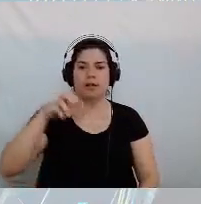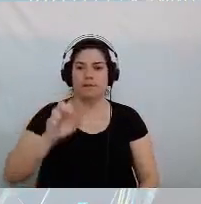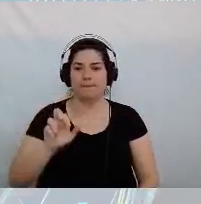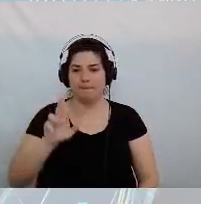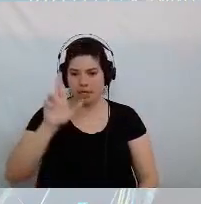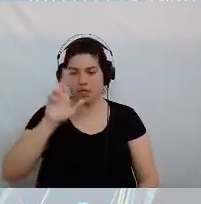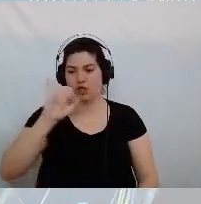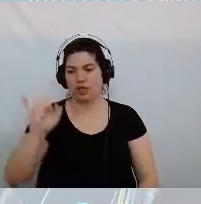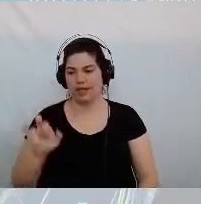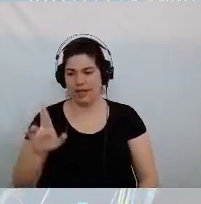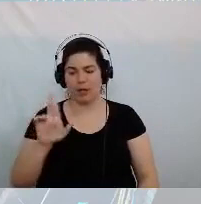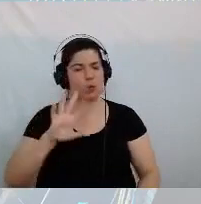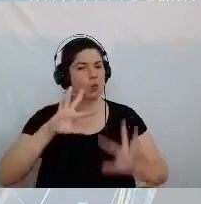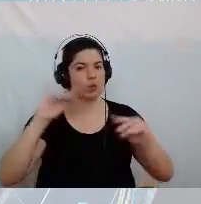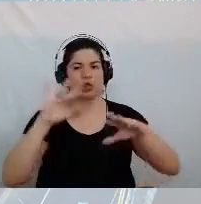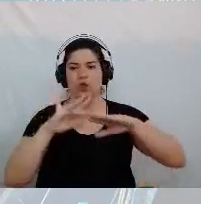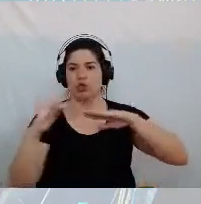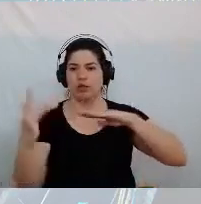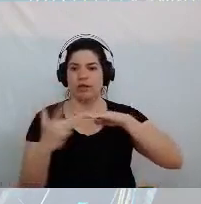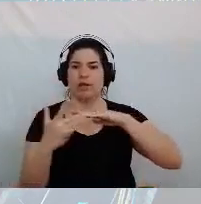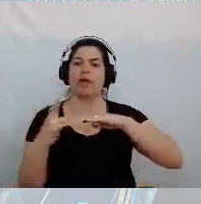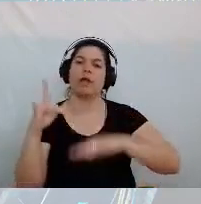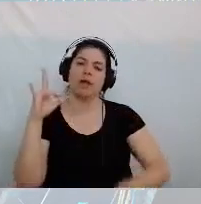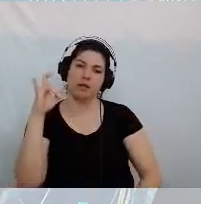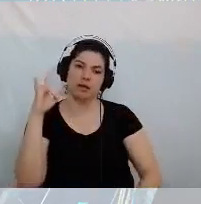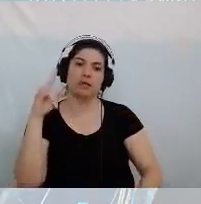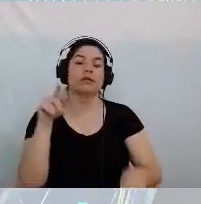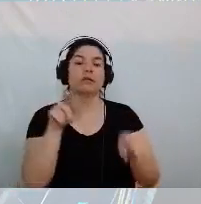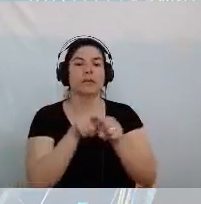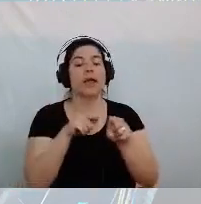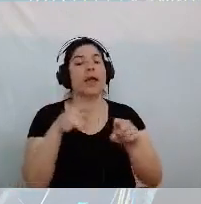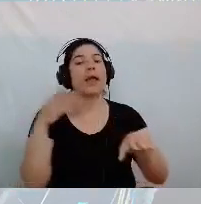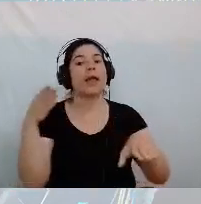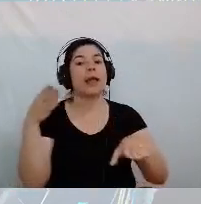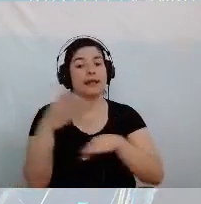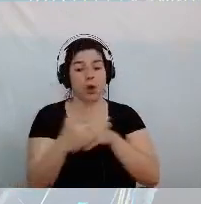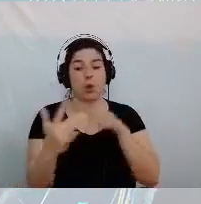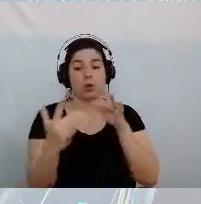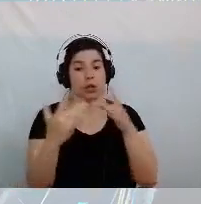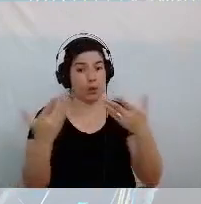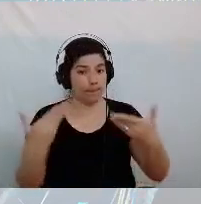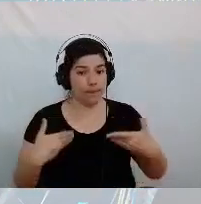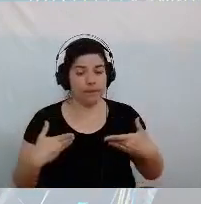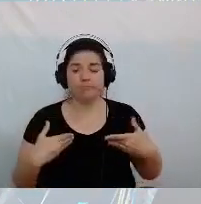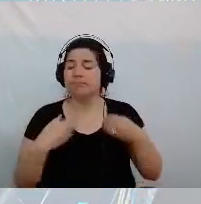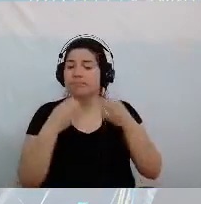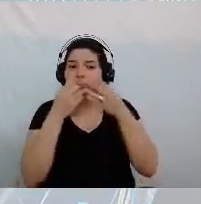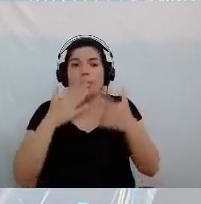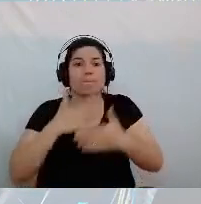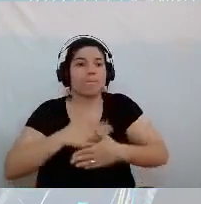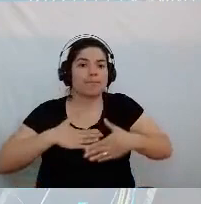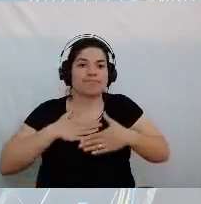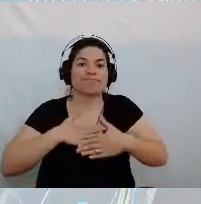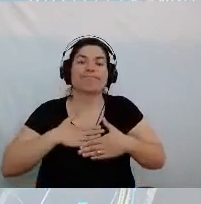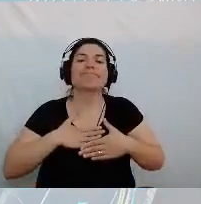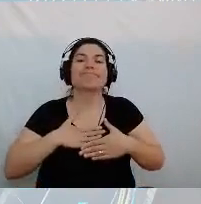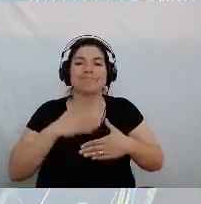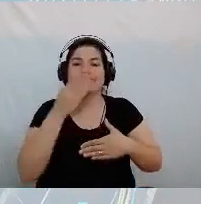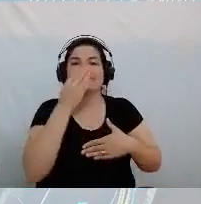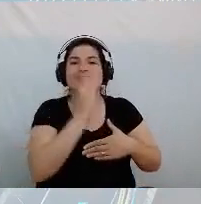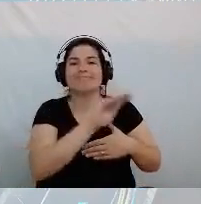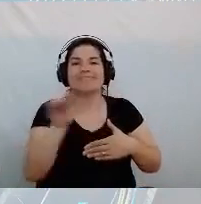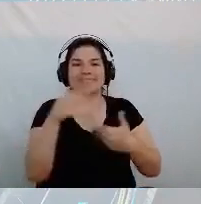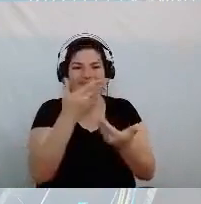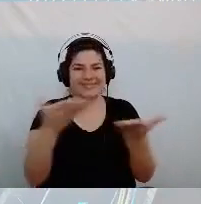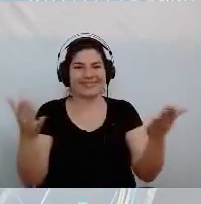eh entre como disse a palestrante anterior entre em contato comigo vai ser um prazer ignorar cada um de vocês